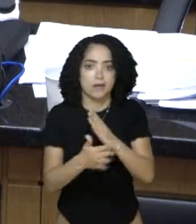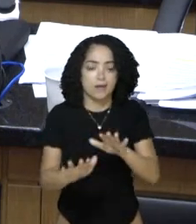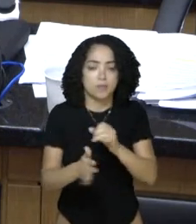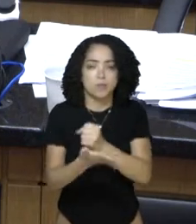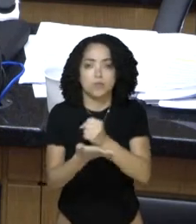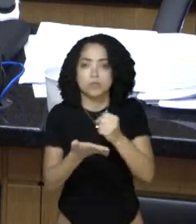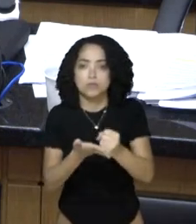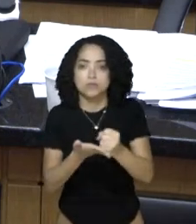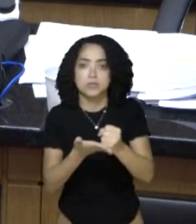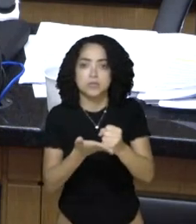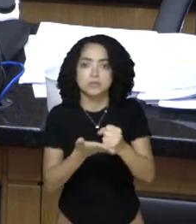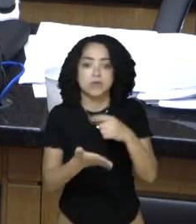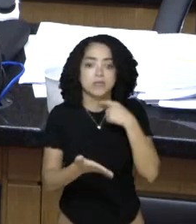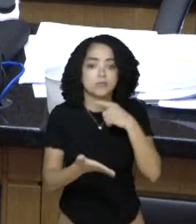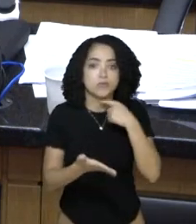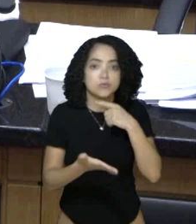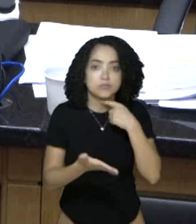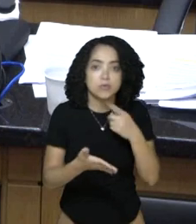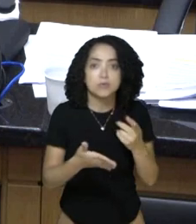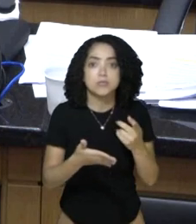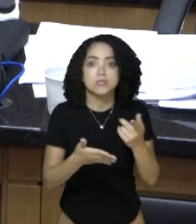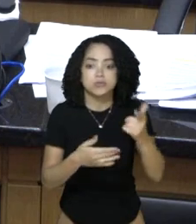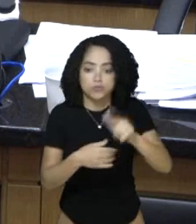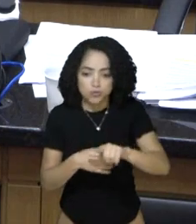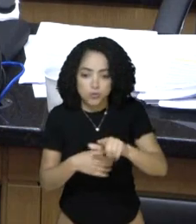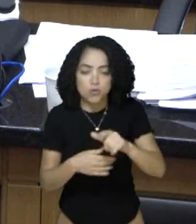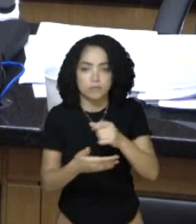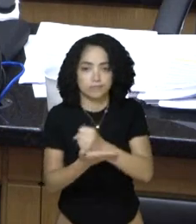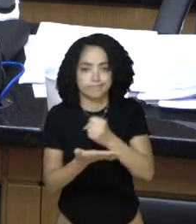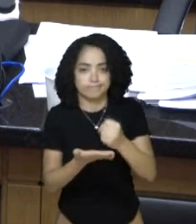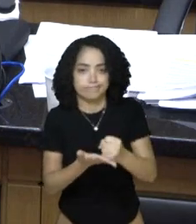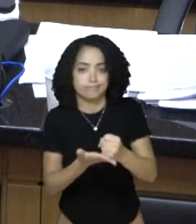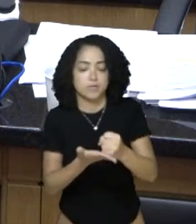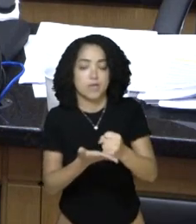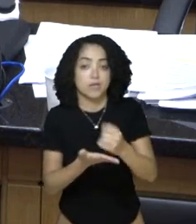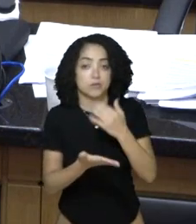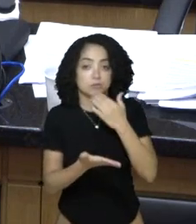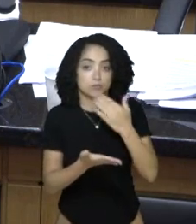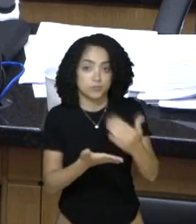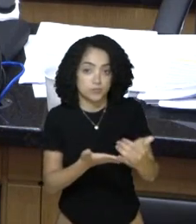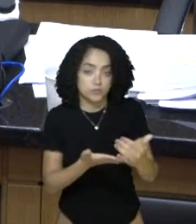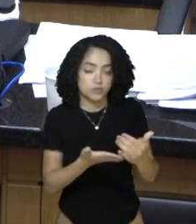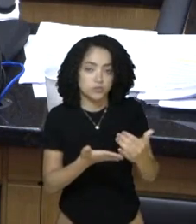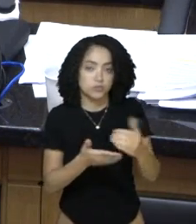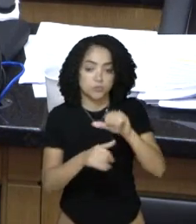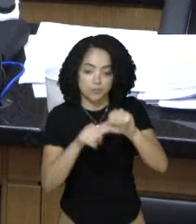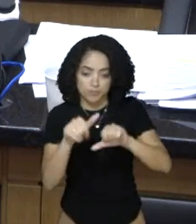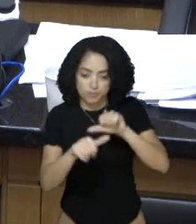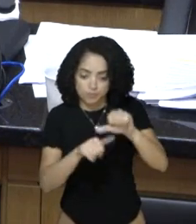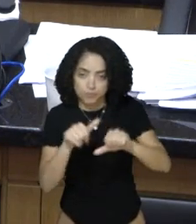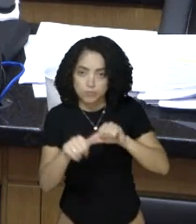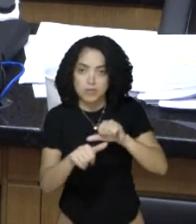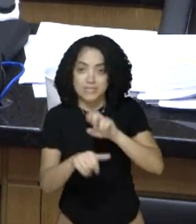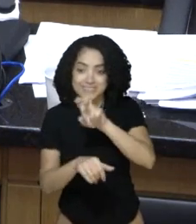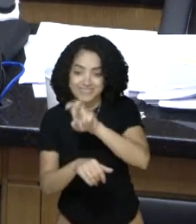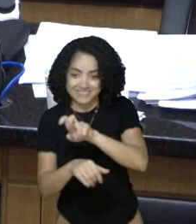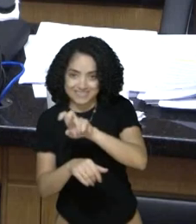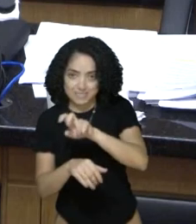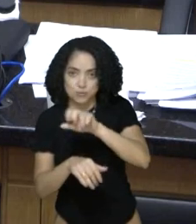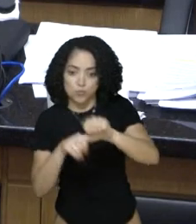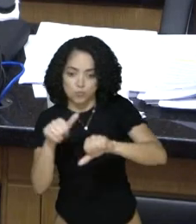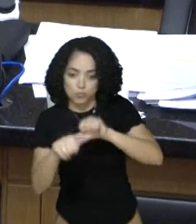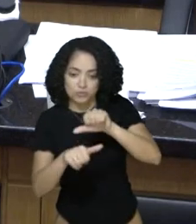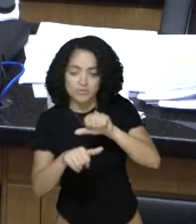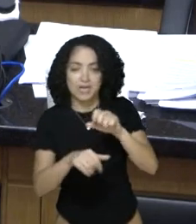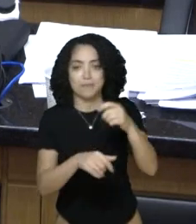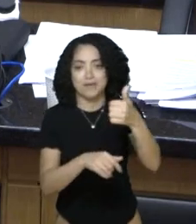ele não tem condições de renovar esse contrato. E aí eu estou pedindo aqui para que seja alterado de 5 para 10 anos. Afinal,